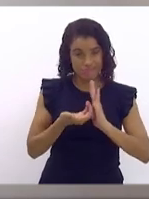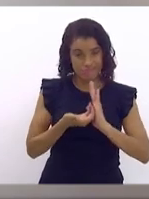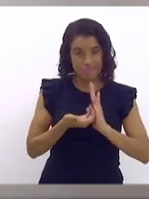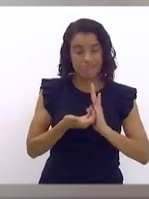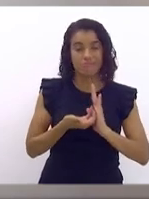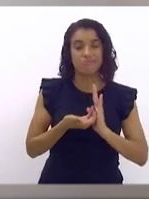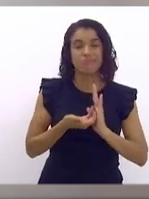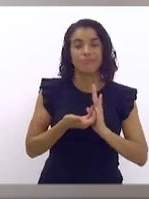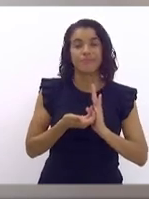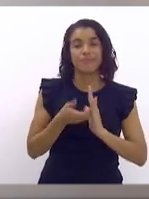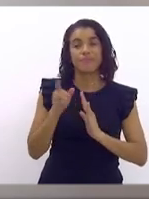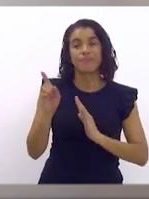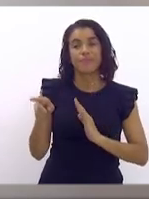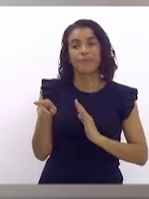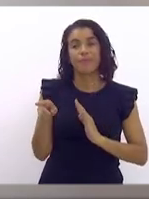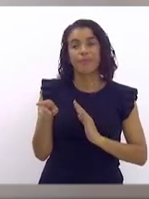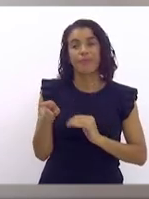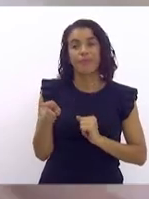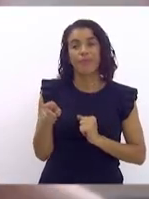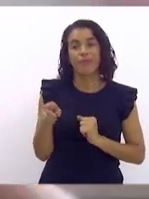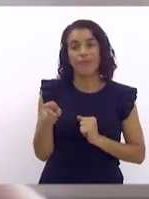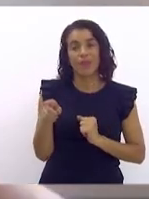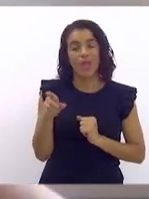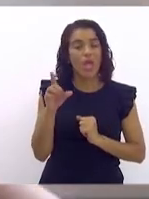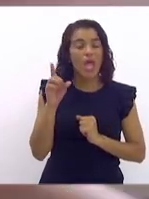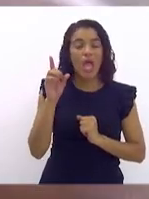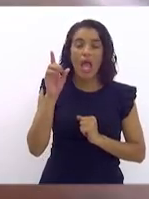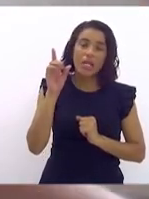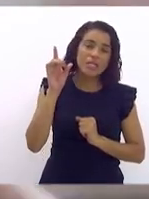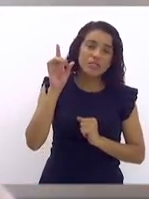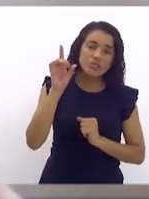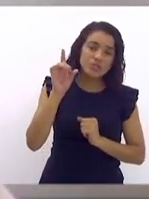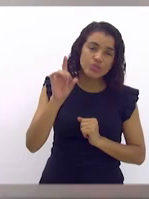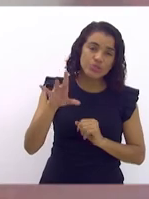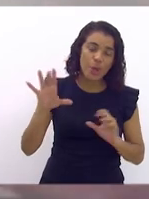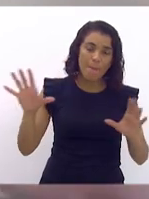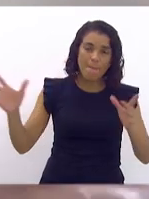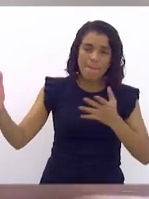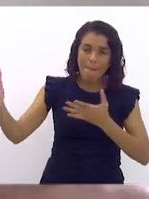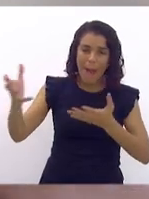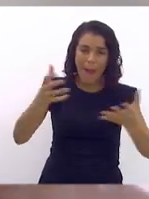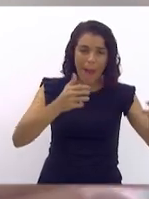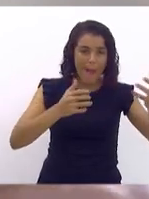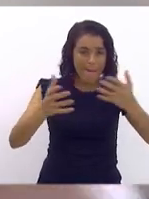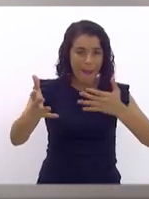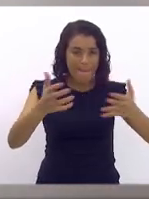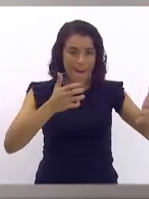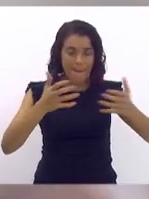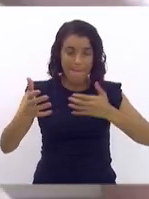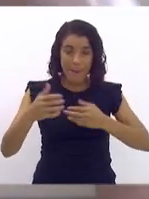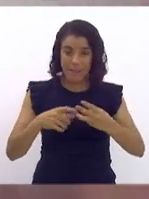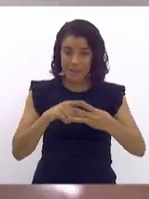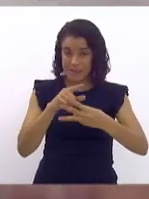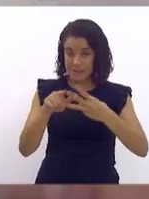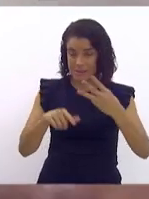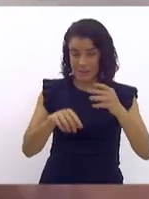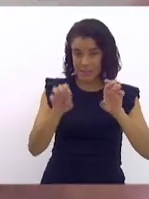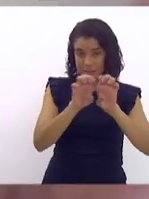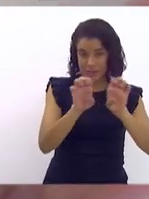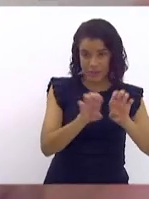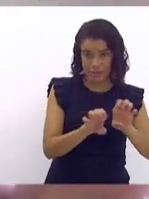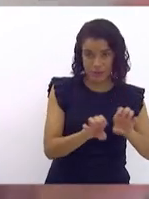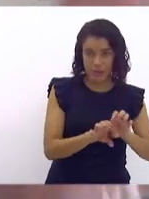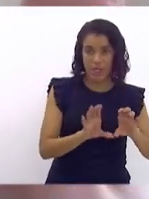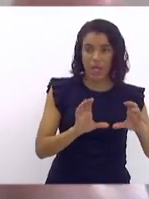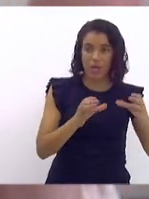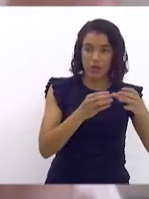ela é, digamos que ela é só o guarda-chuva, né? Ela é o guarda-chuva que possui três estruturas: a coordenação da